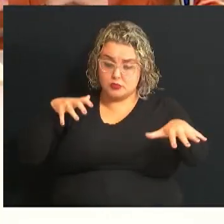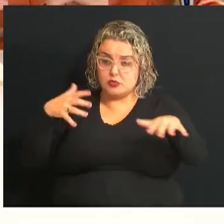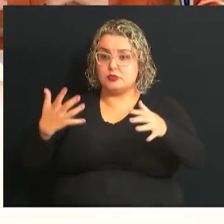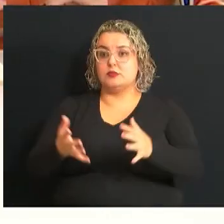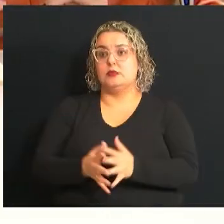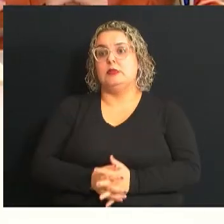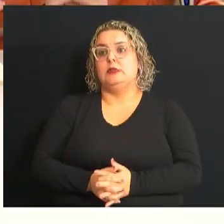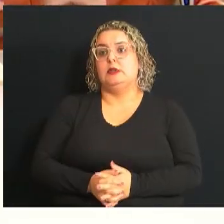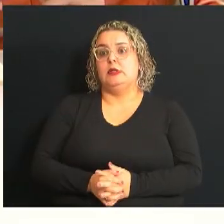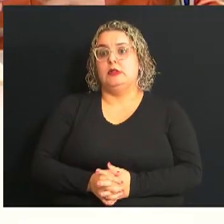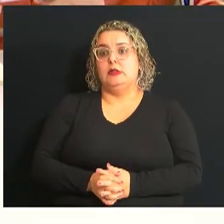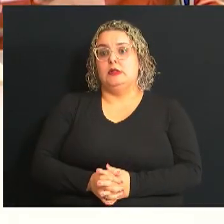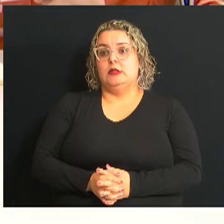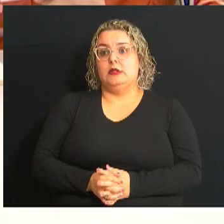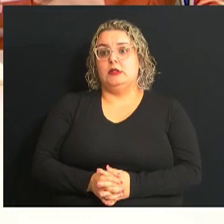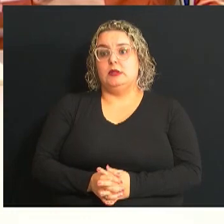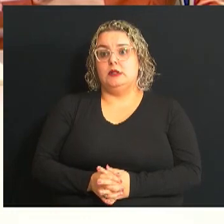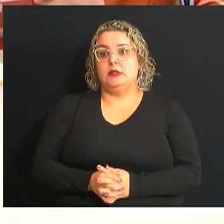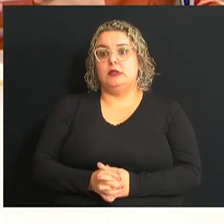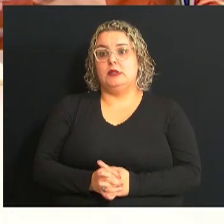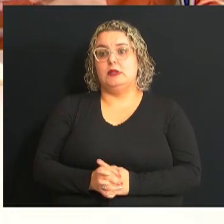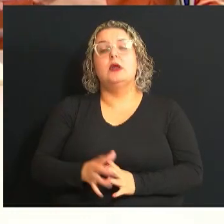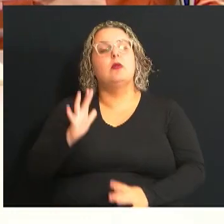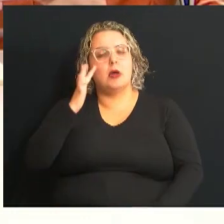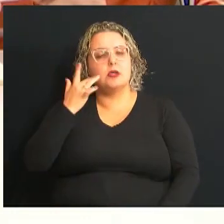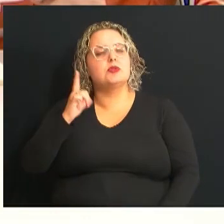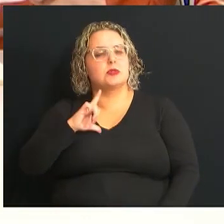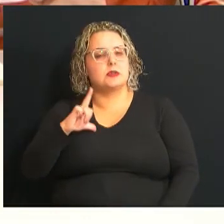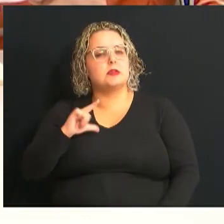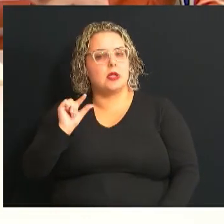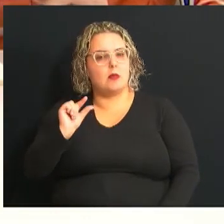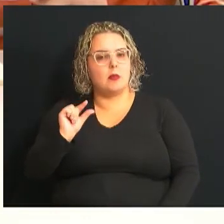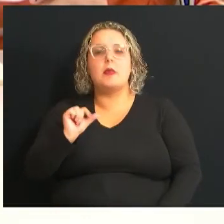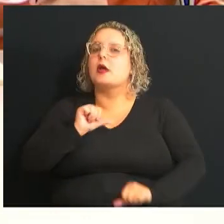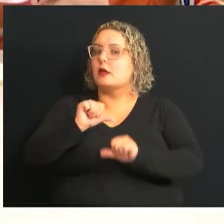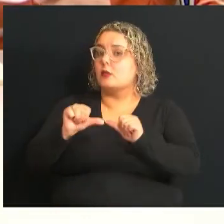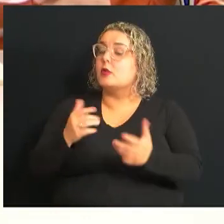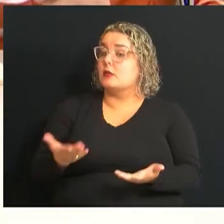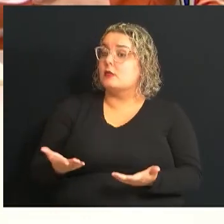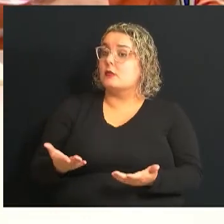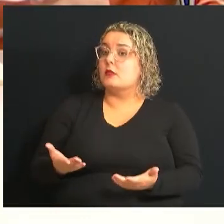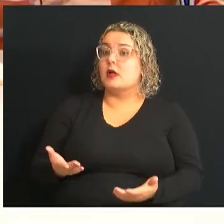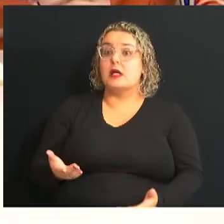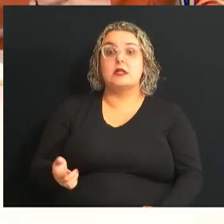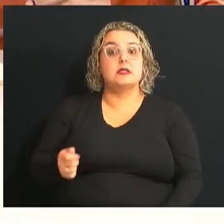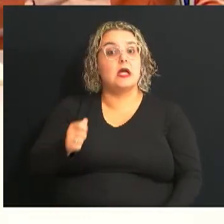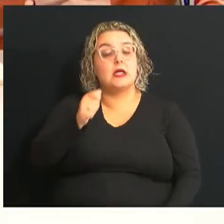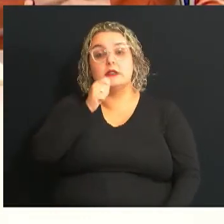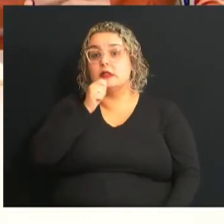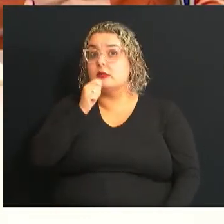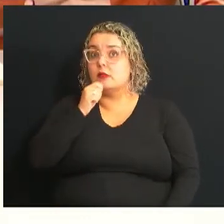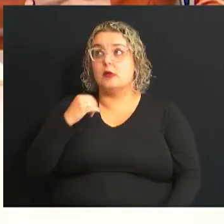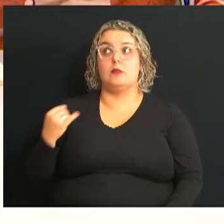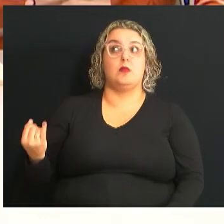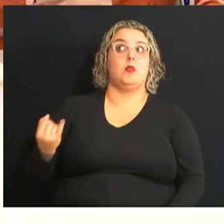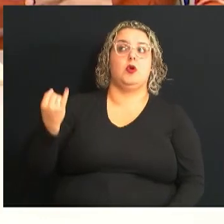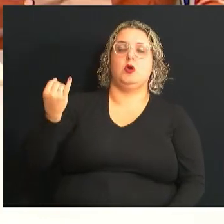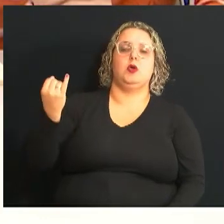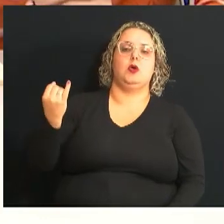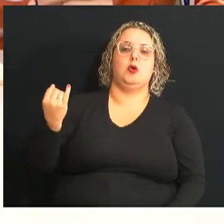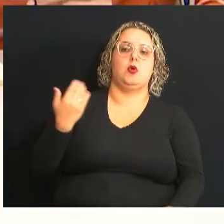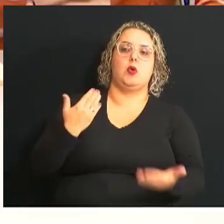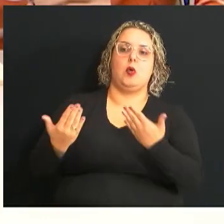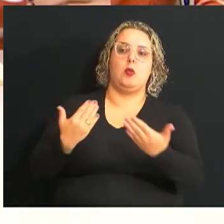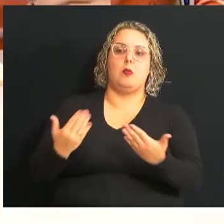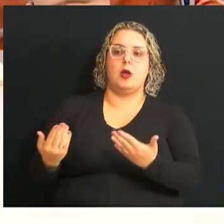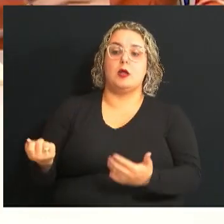Então eu acho que tem uma pequena mudança, mas ainda assim não é substancial em relação ao perfil das